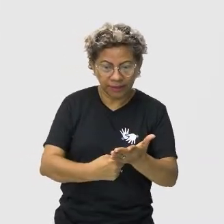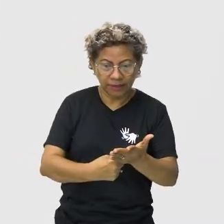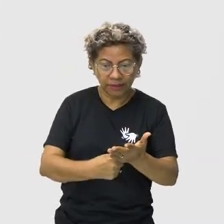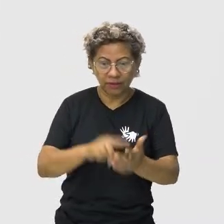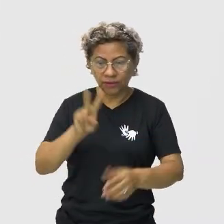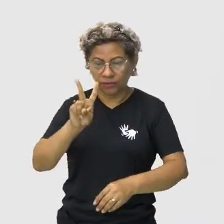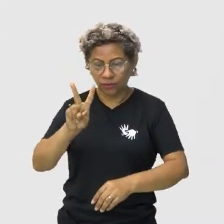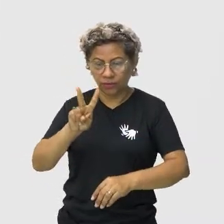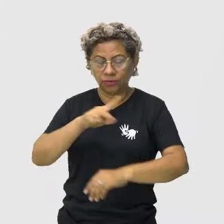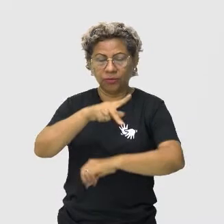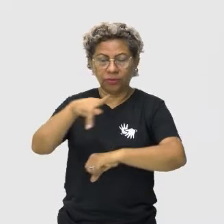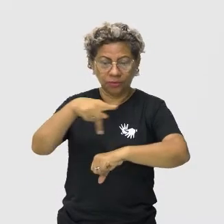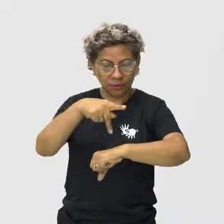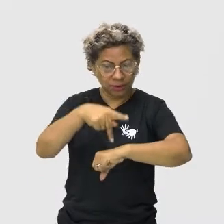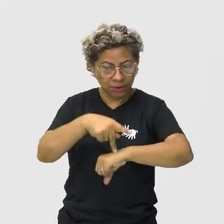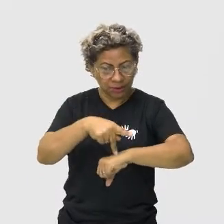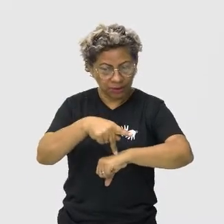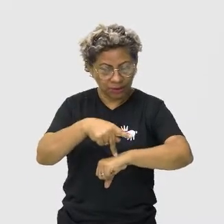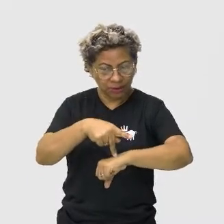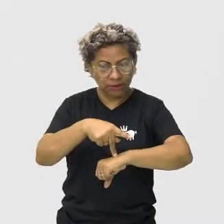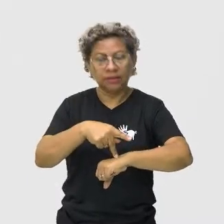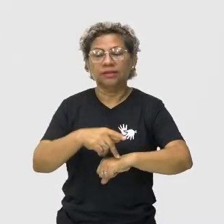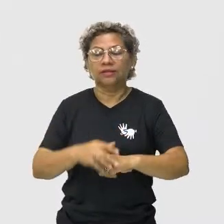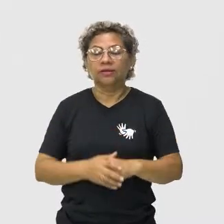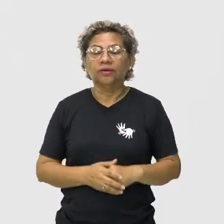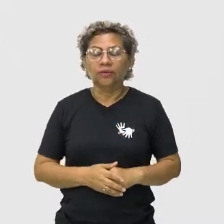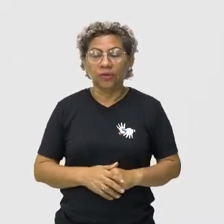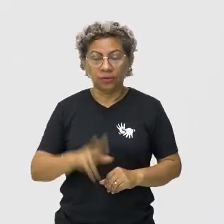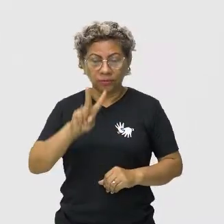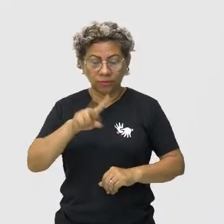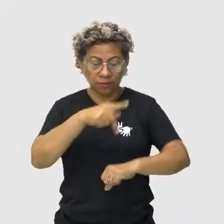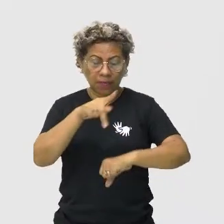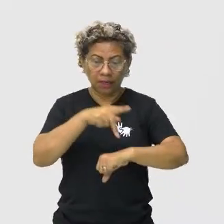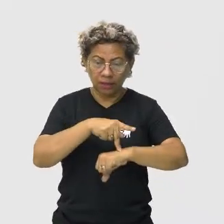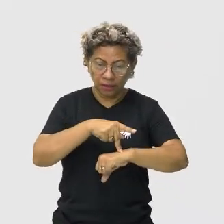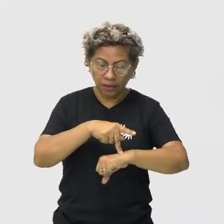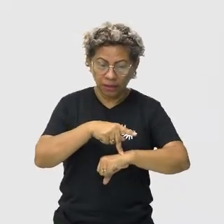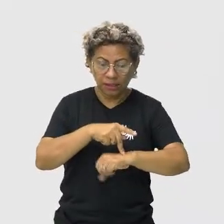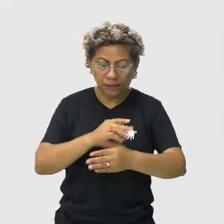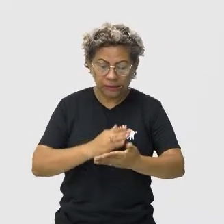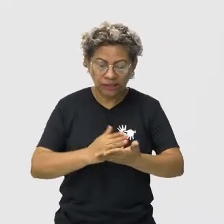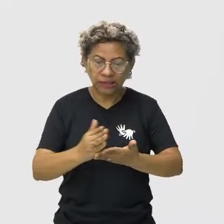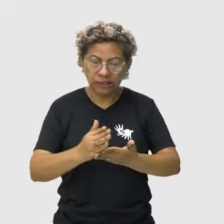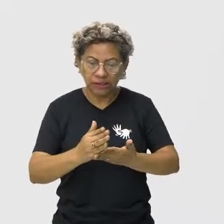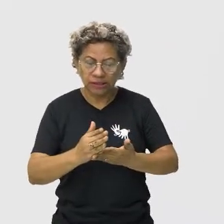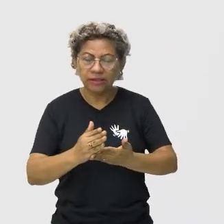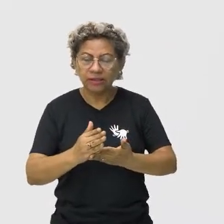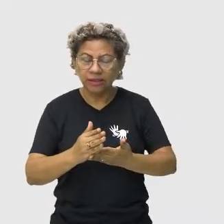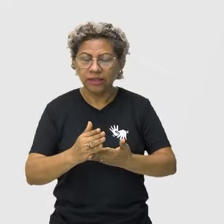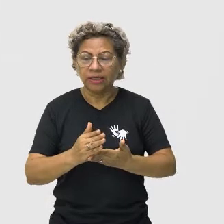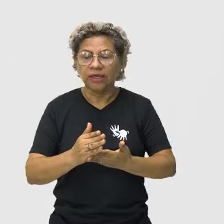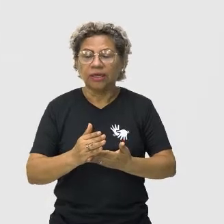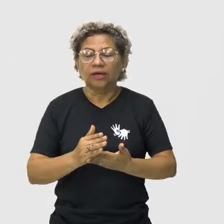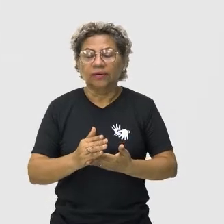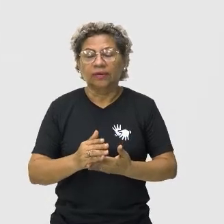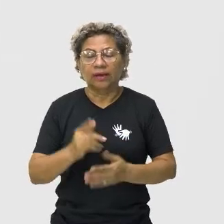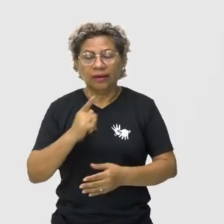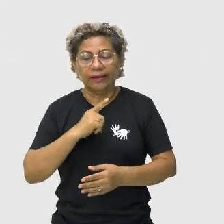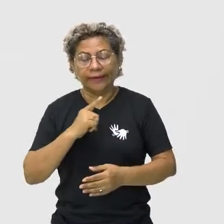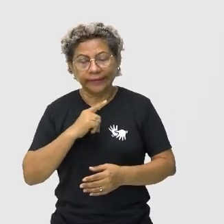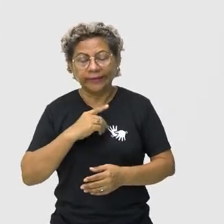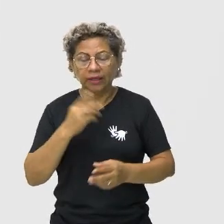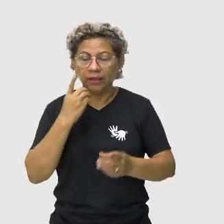tá certo? Então, quando dois países começam a conversar para verificar as situações econômicas, a gente vai verificar